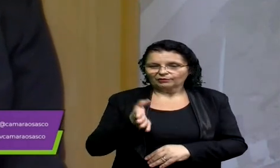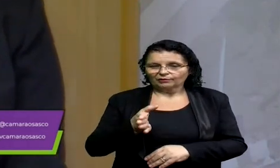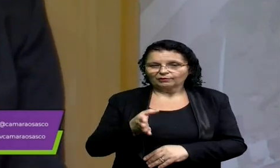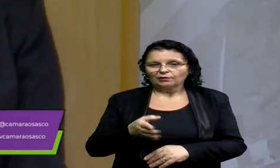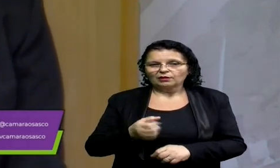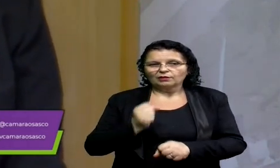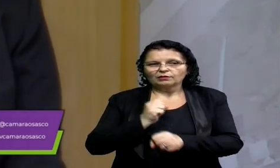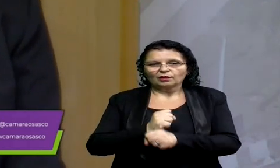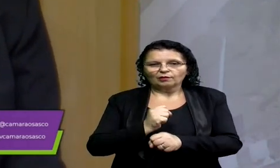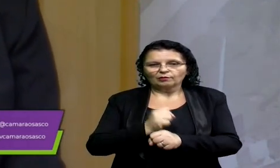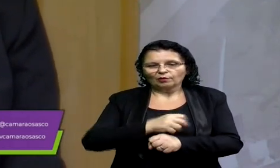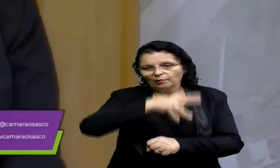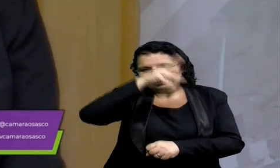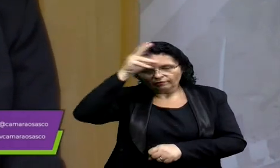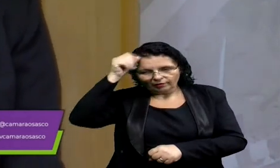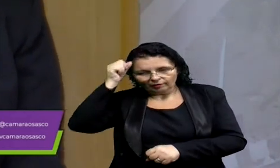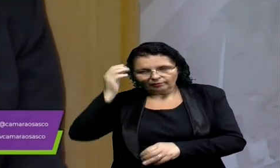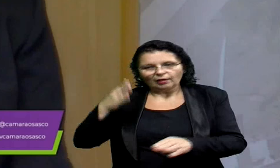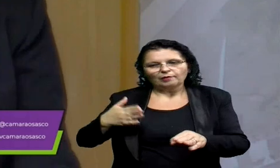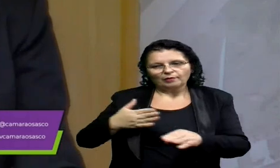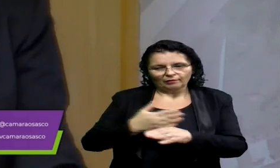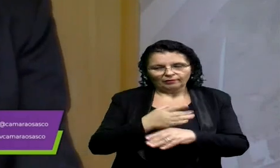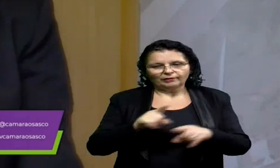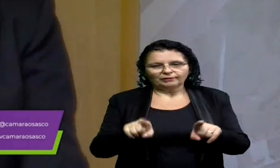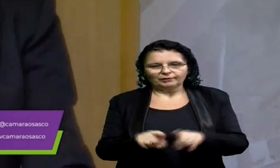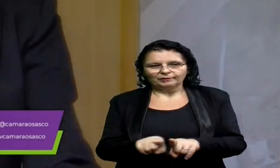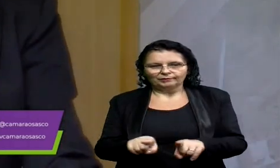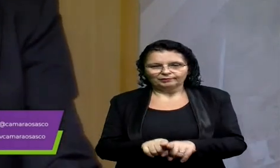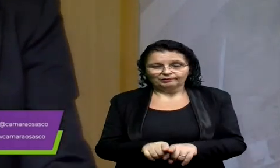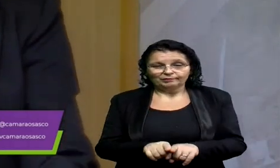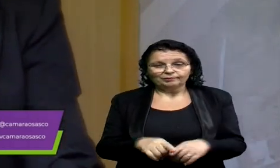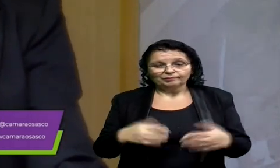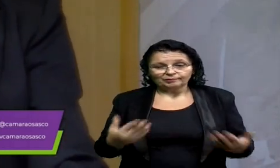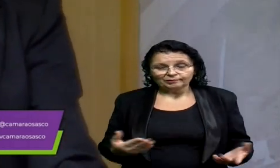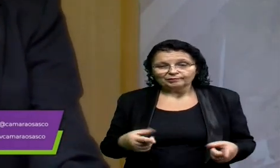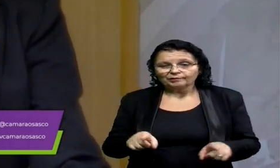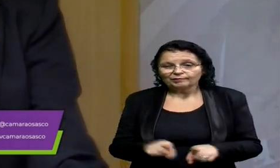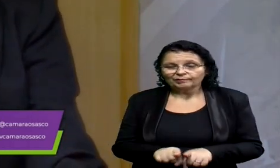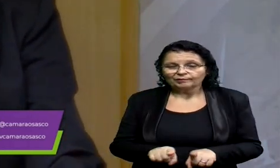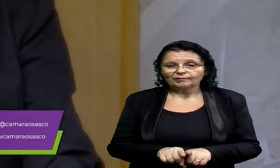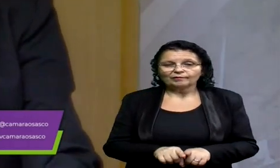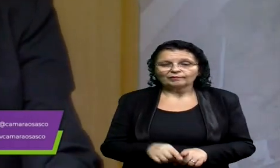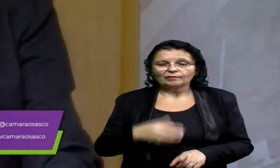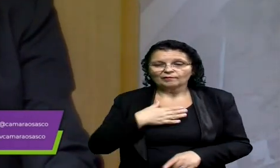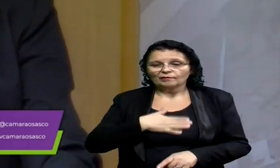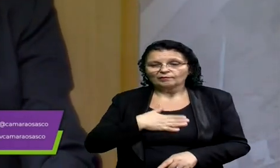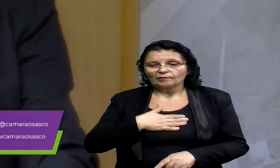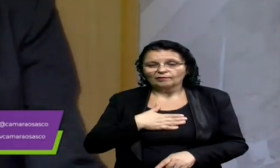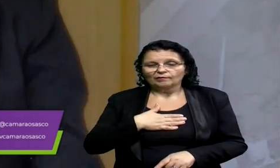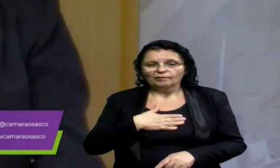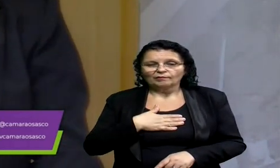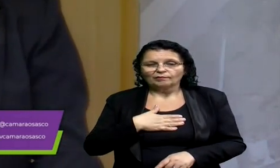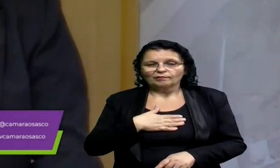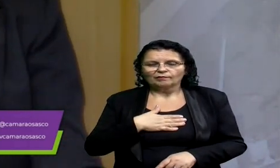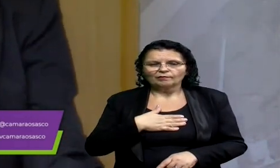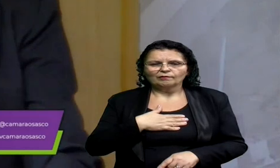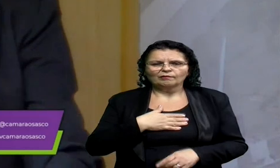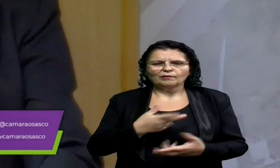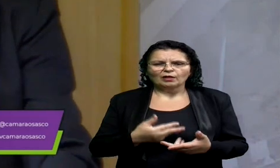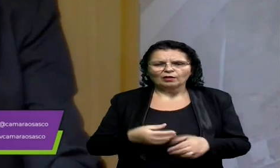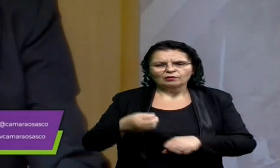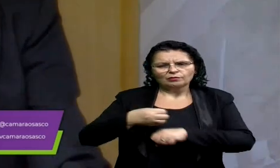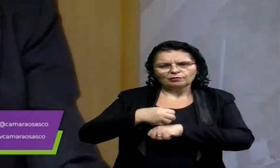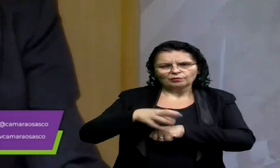aguarda sanção do nosso prefeito Rogério Lins Além disso eu gostaria eh de falar de algumas